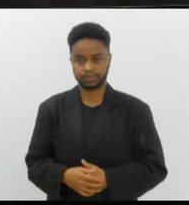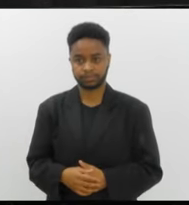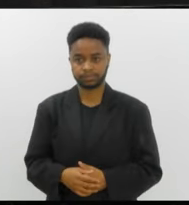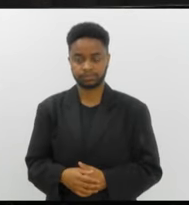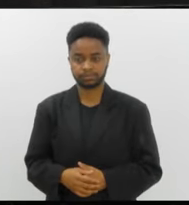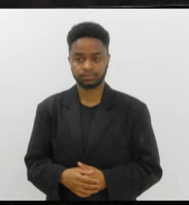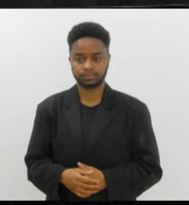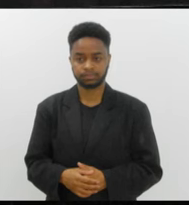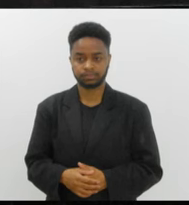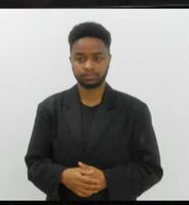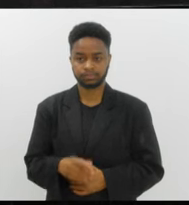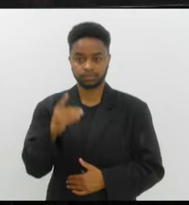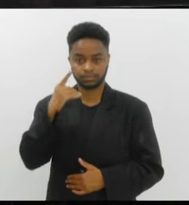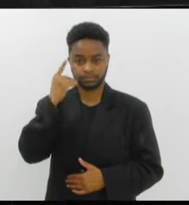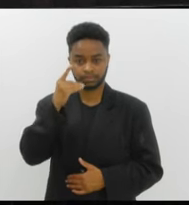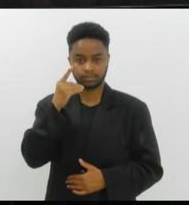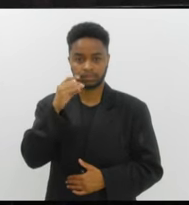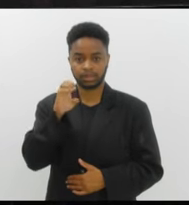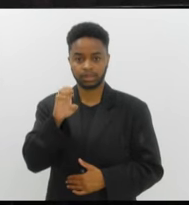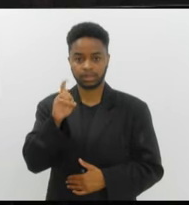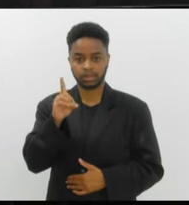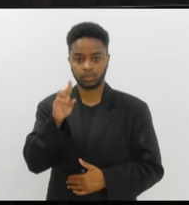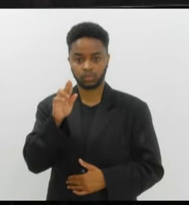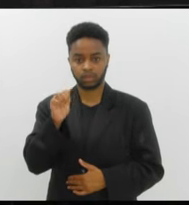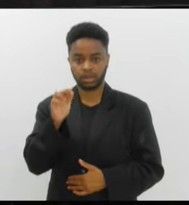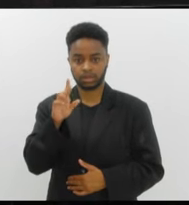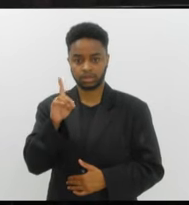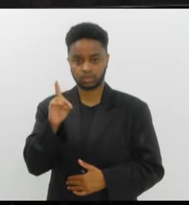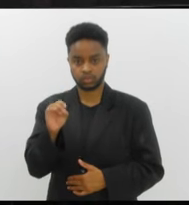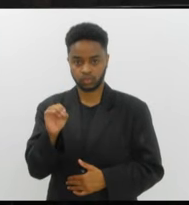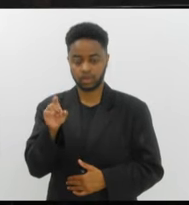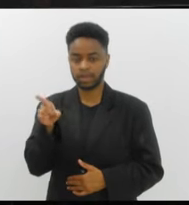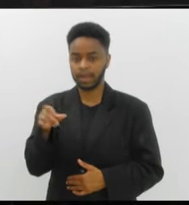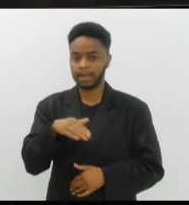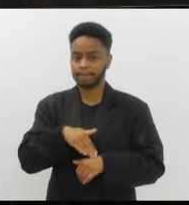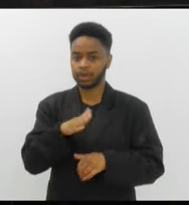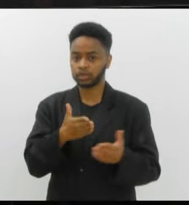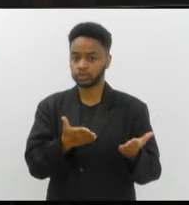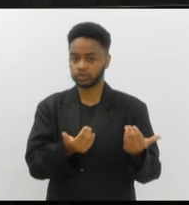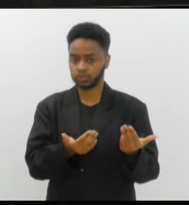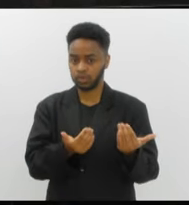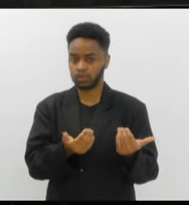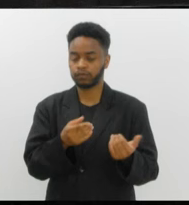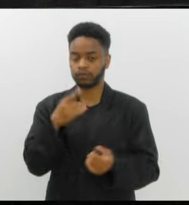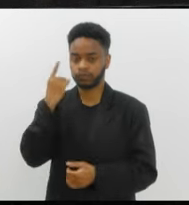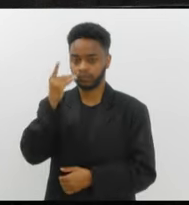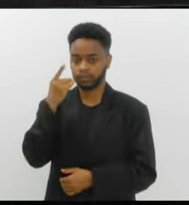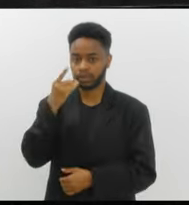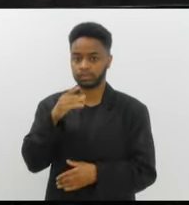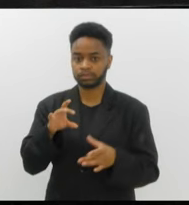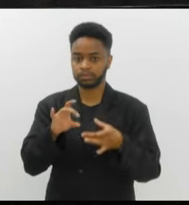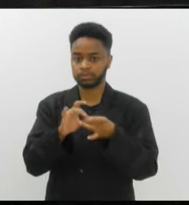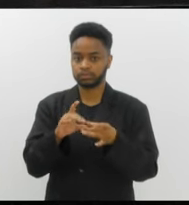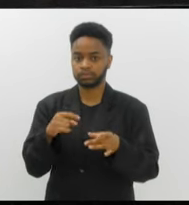Deputado Eduardo Cavalieri é o mais jovem parlamentar da nossa bancada. E